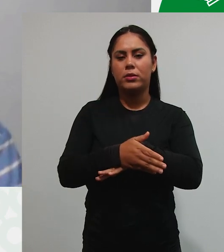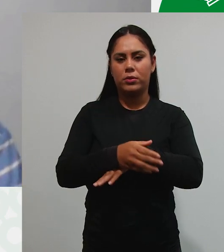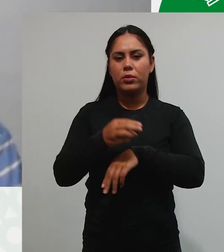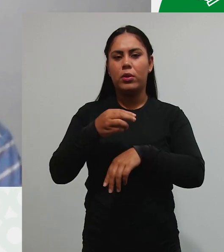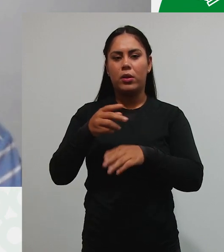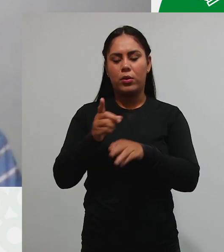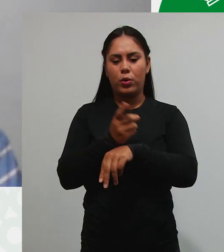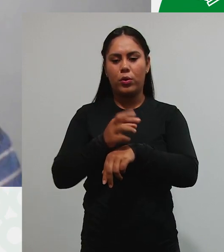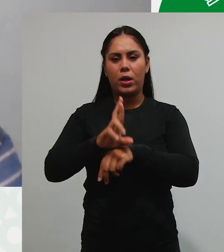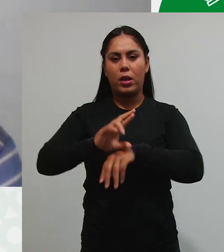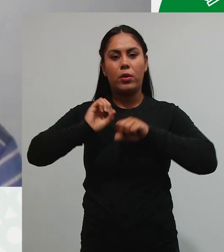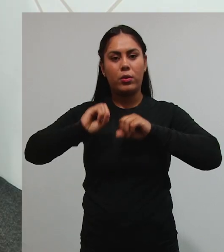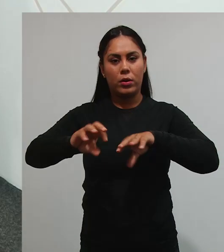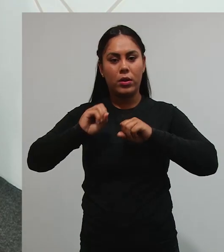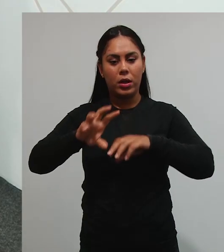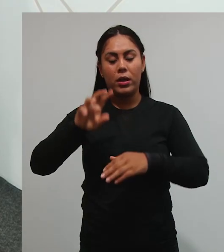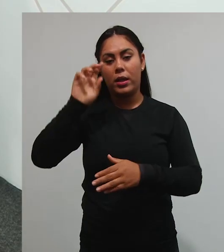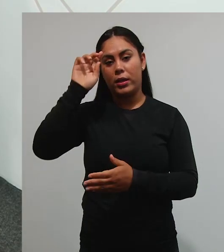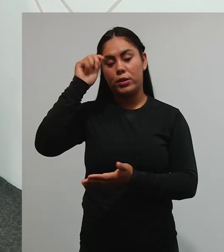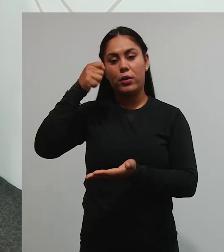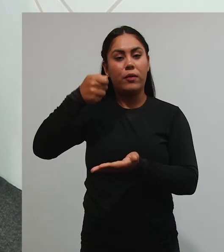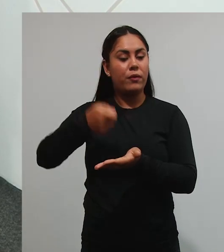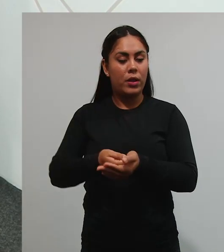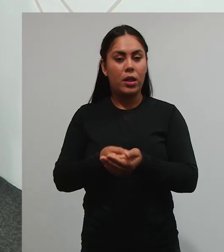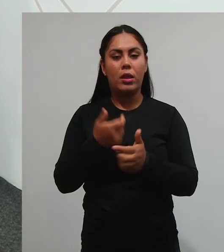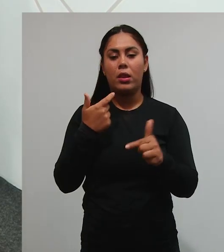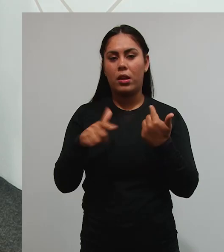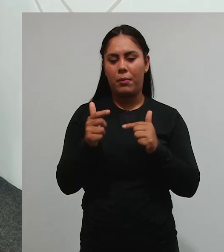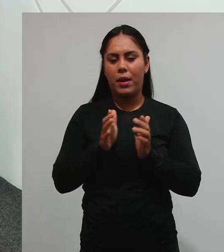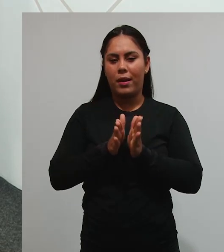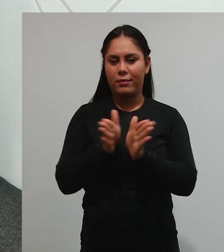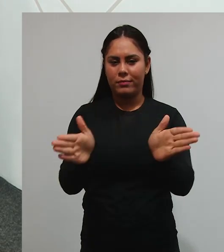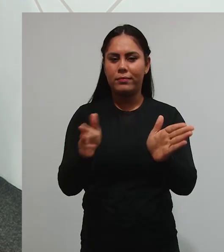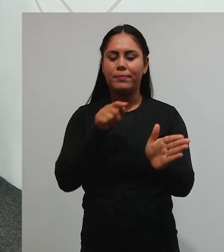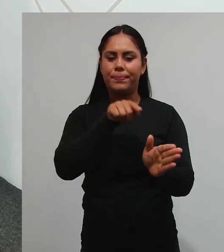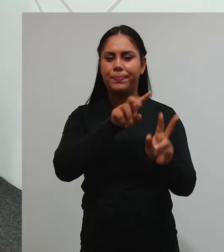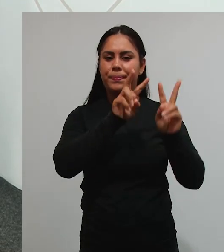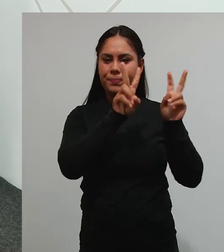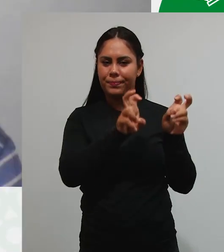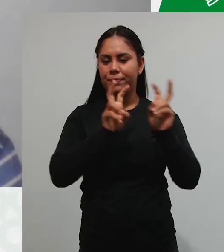resolvi trabalhar com 2 questões que, para mim, eram muito importantes, que eram táticas de